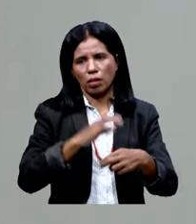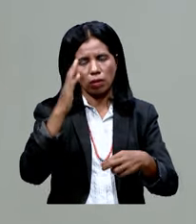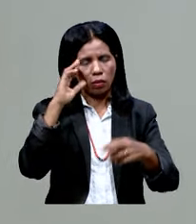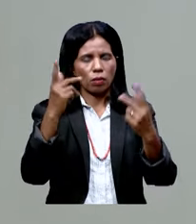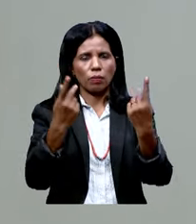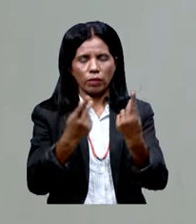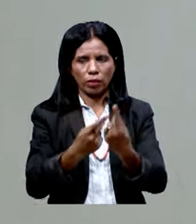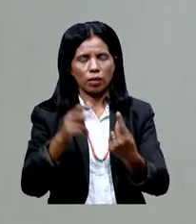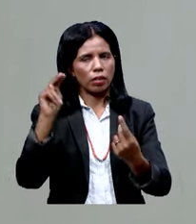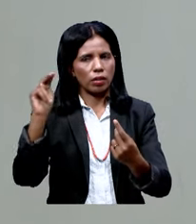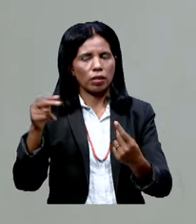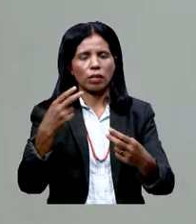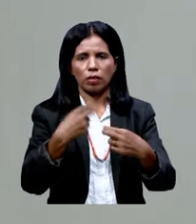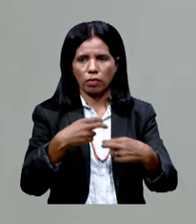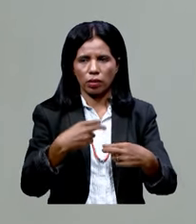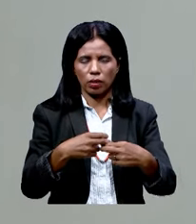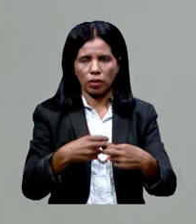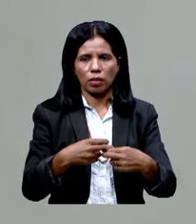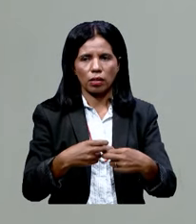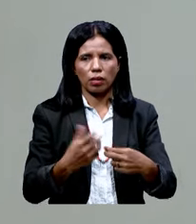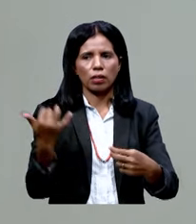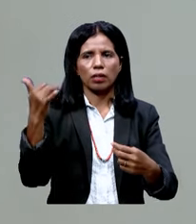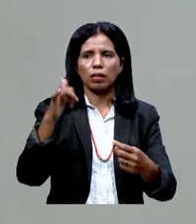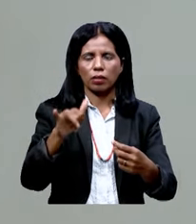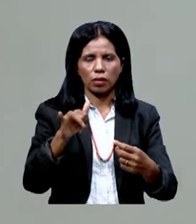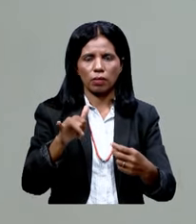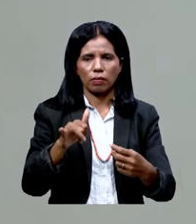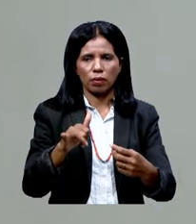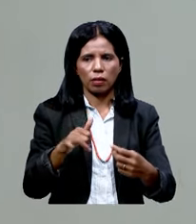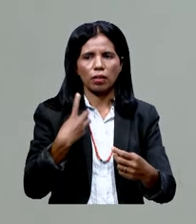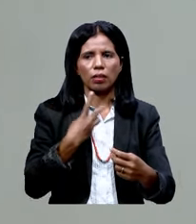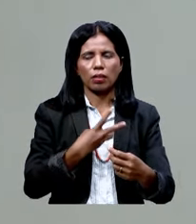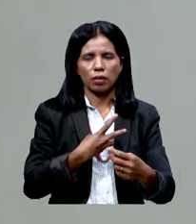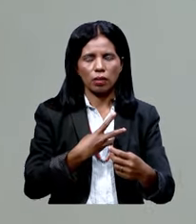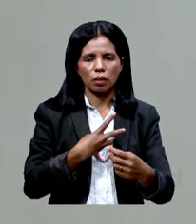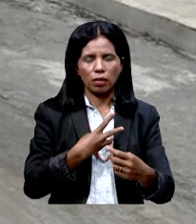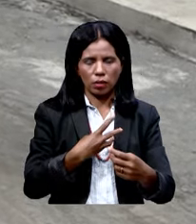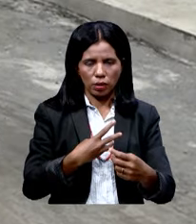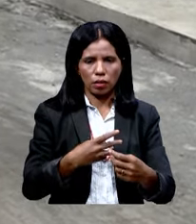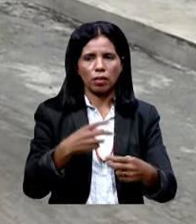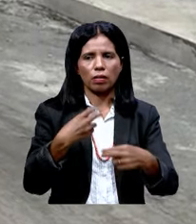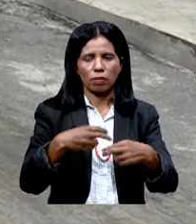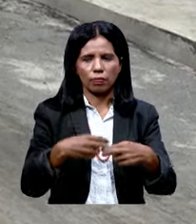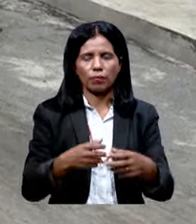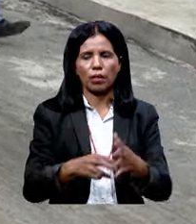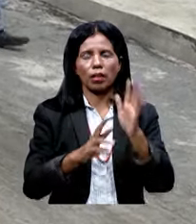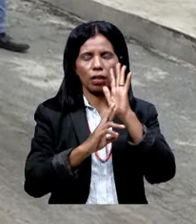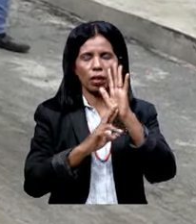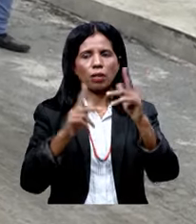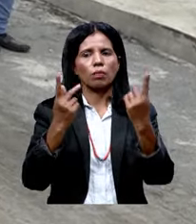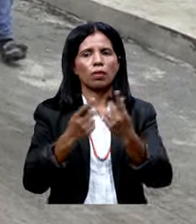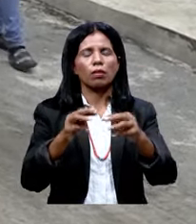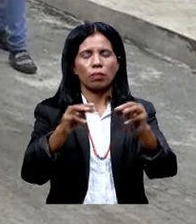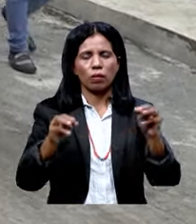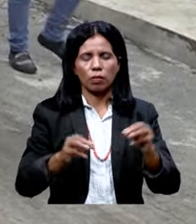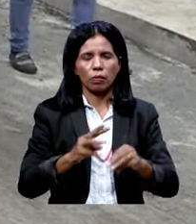ne ninia ninia ne sernia sernia o ita pelian sernia sernia urusan. Além de representante companhia município